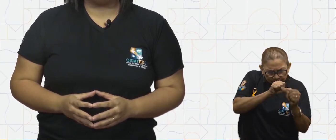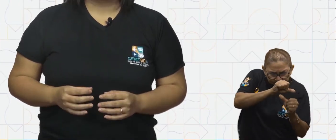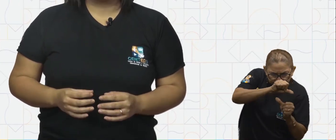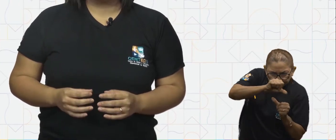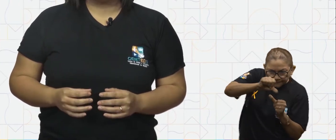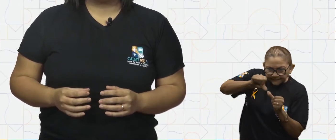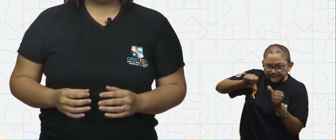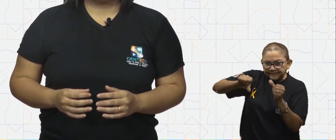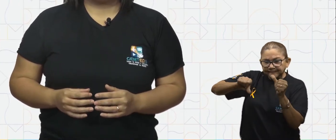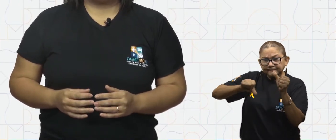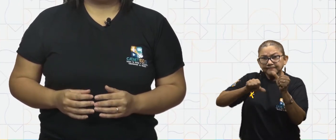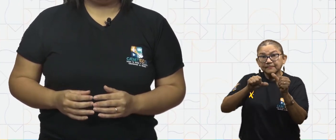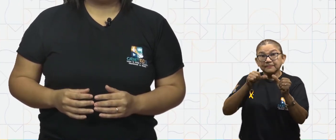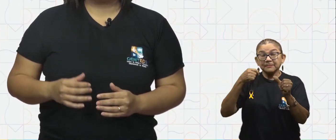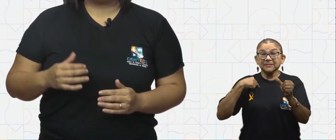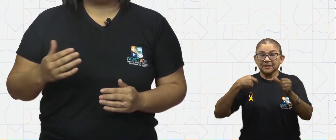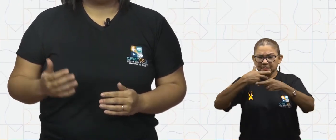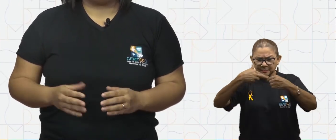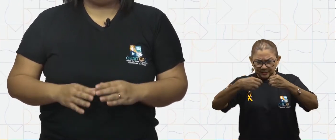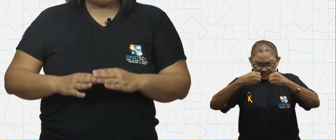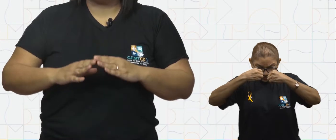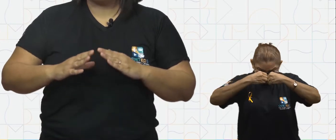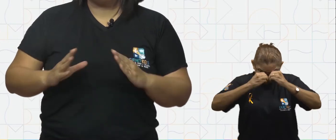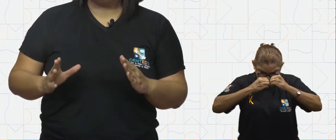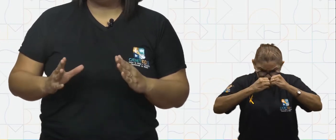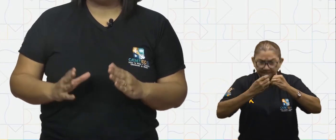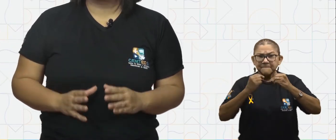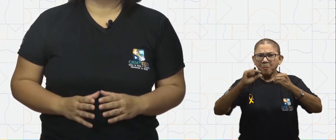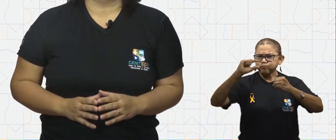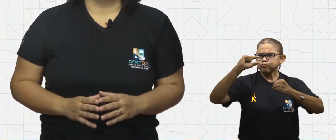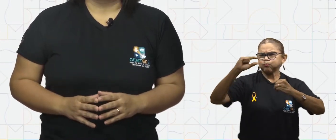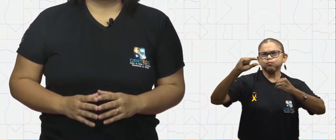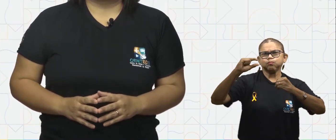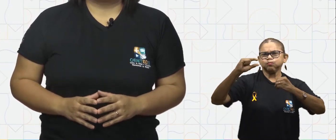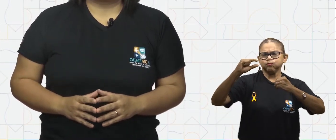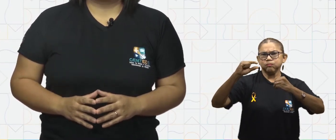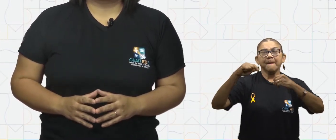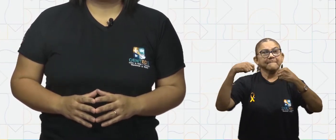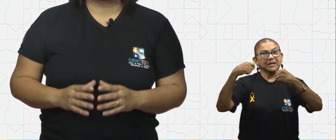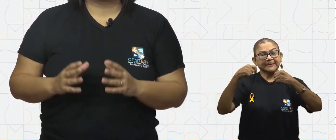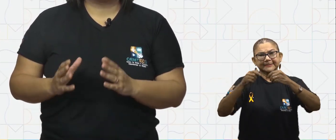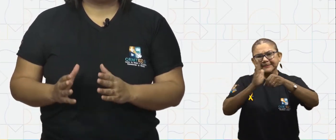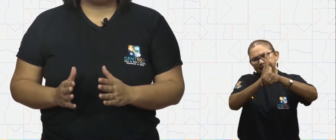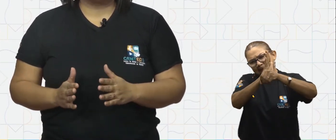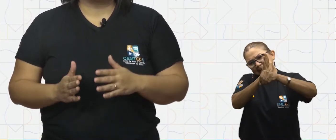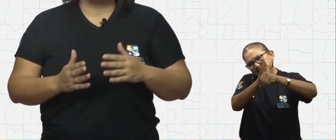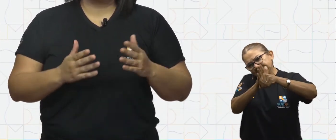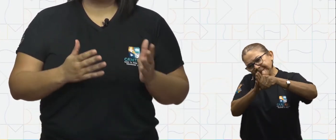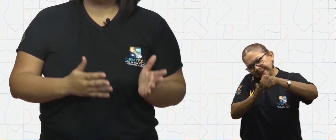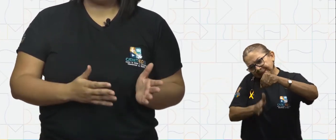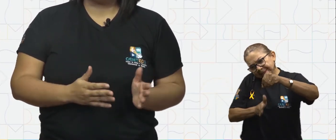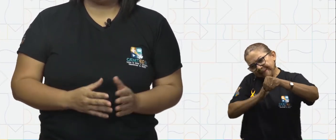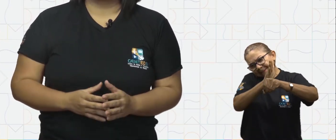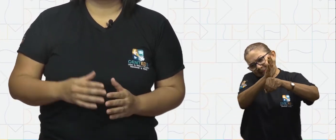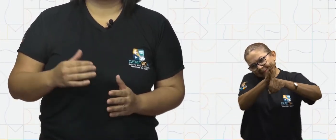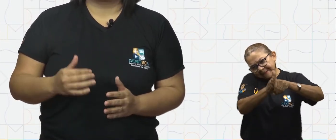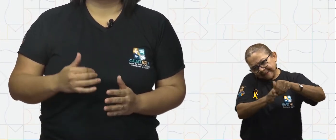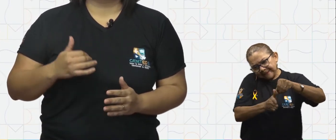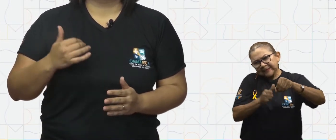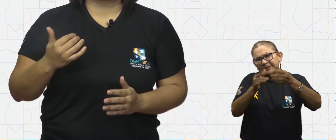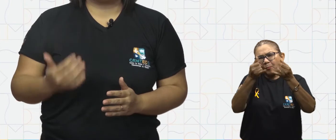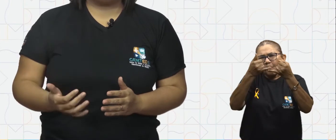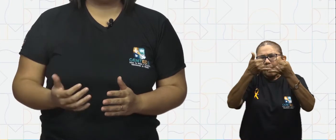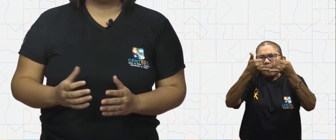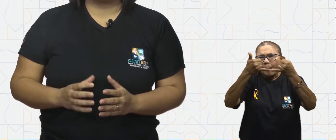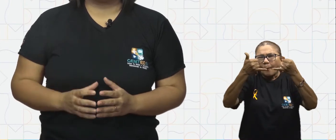vital. Quando o objeto a ser olhado no microscópio é muito grosso, ele precisa ser cortado ou fatiado em